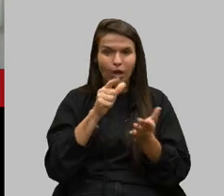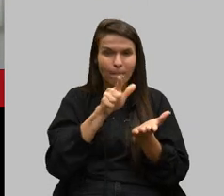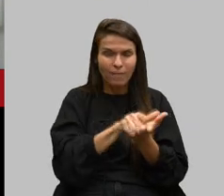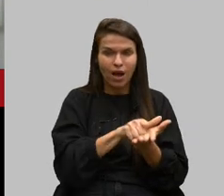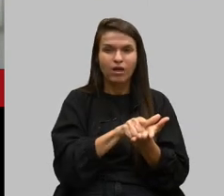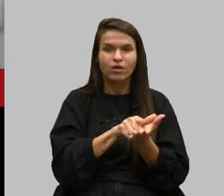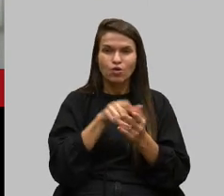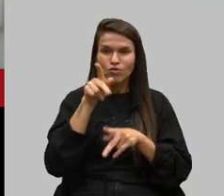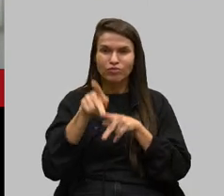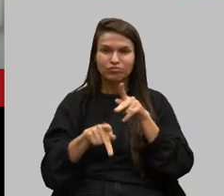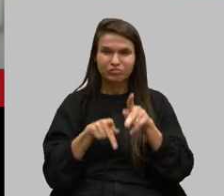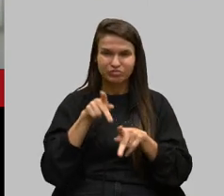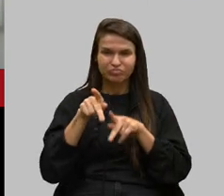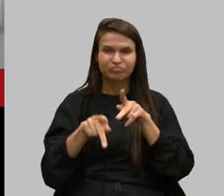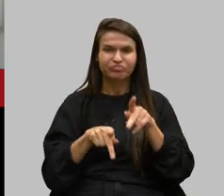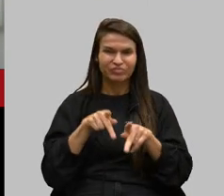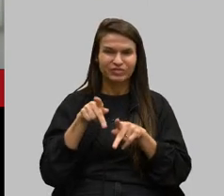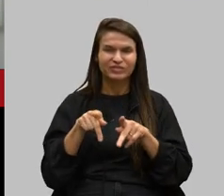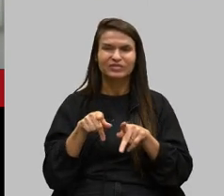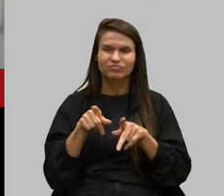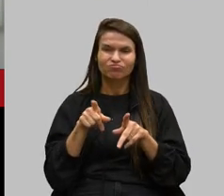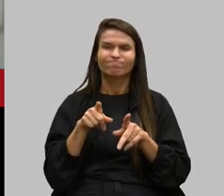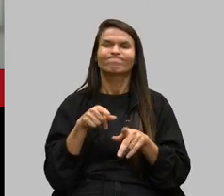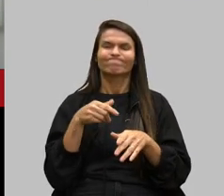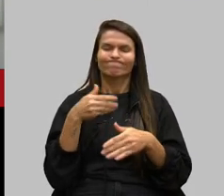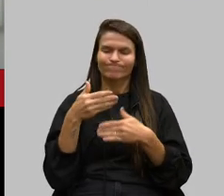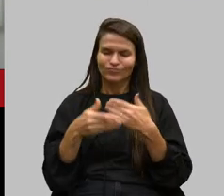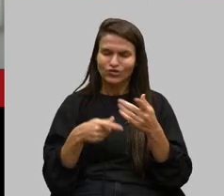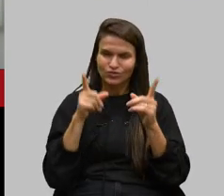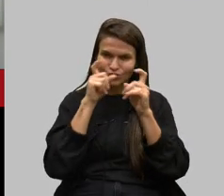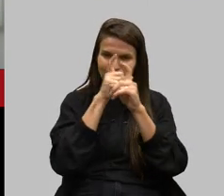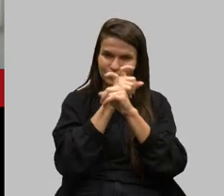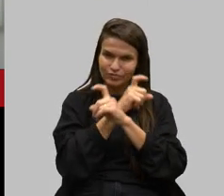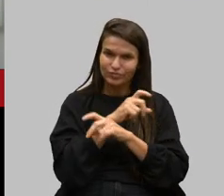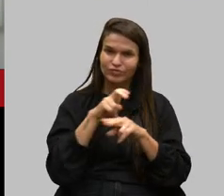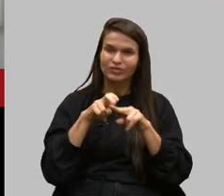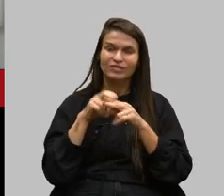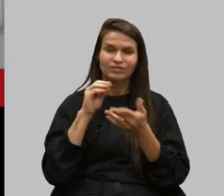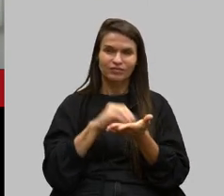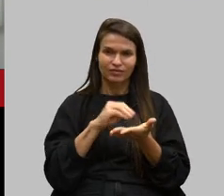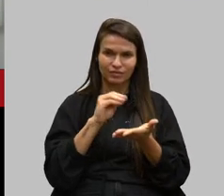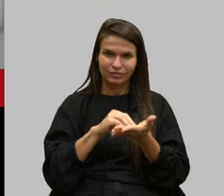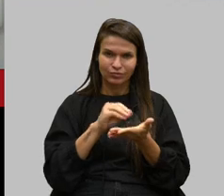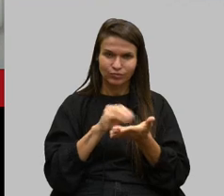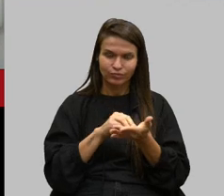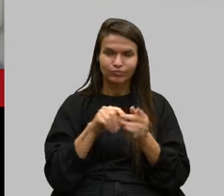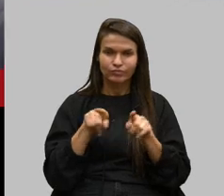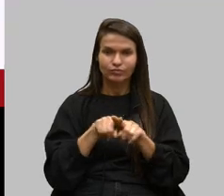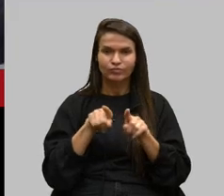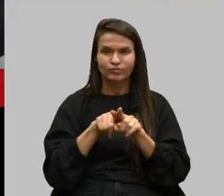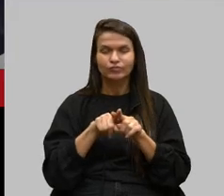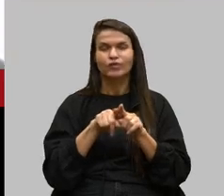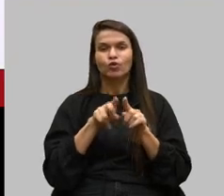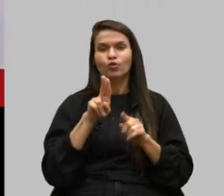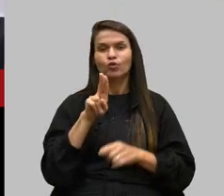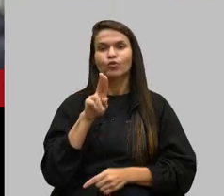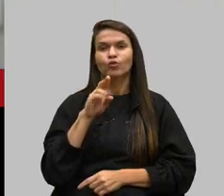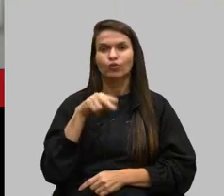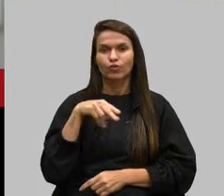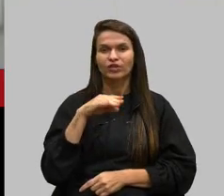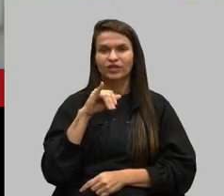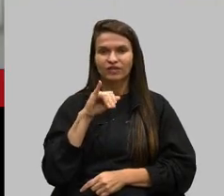ainda anda na lama porque isso aí não foi feito na Unifesp programa atrasado há 15